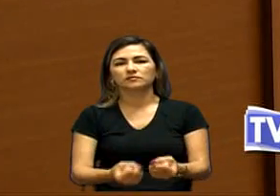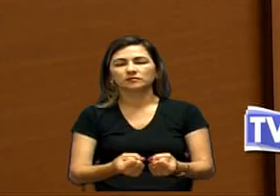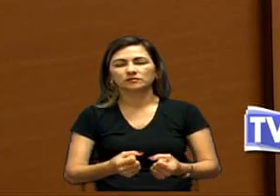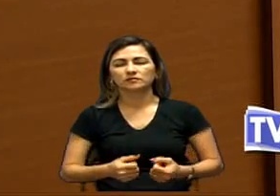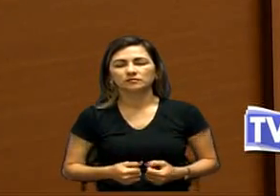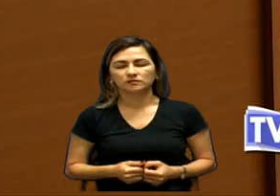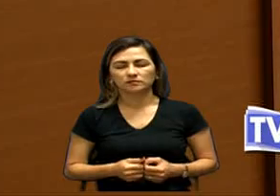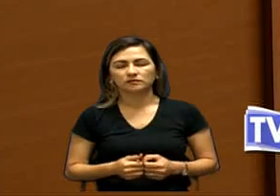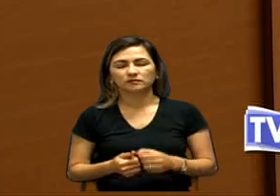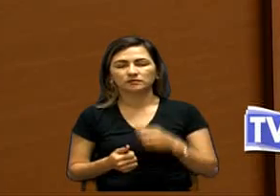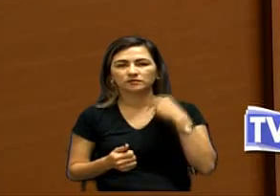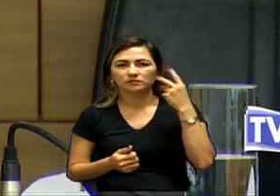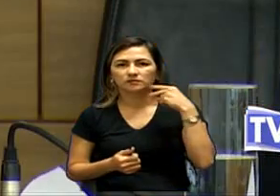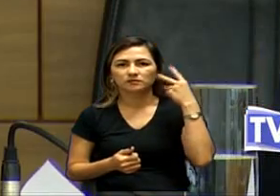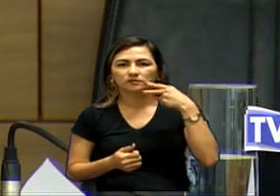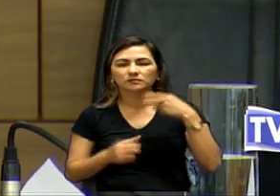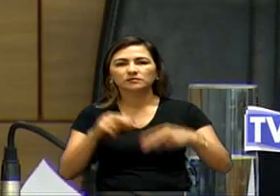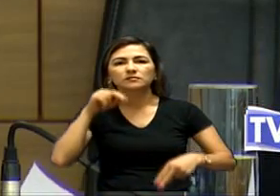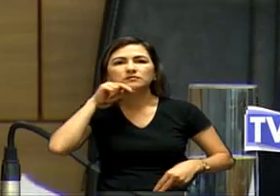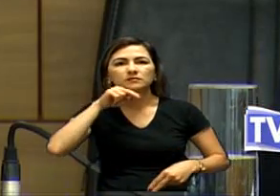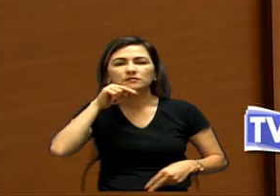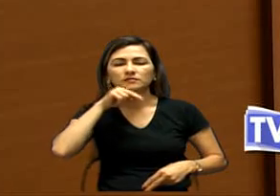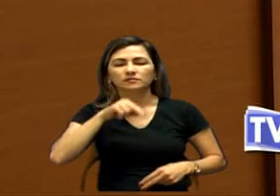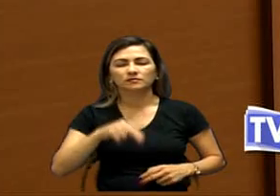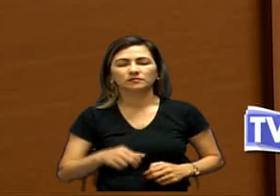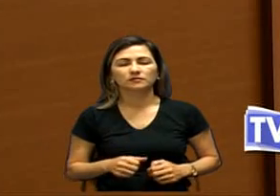Voto, vereador Anselmo Neto.